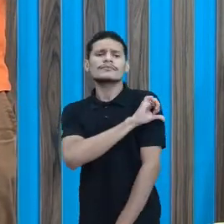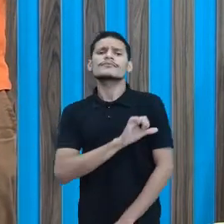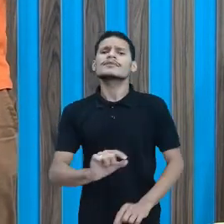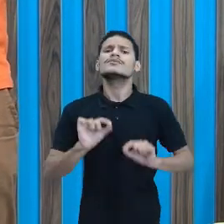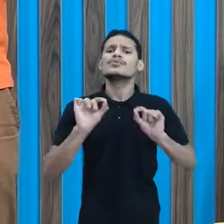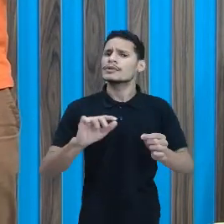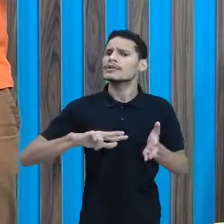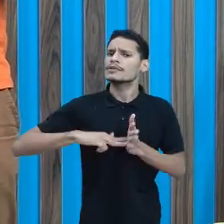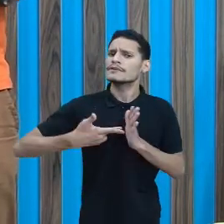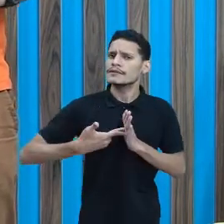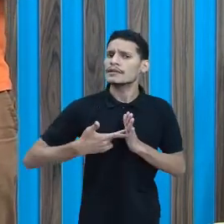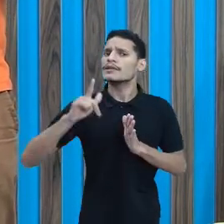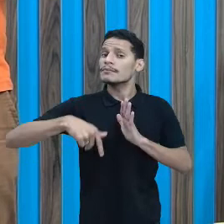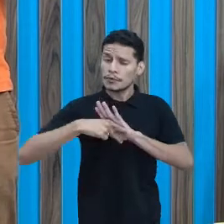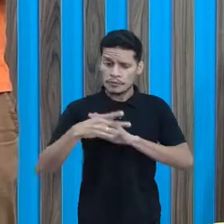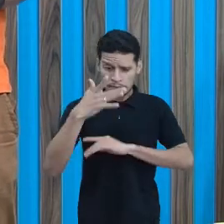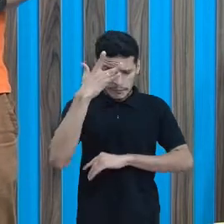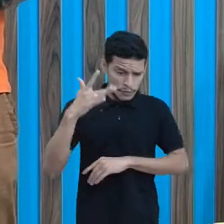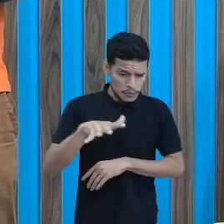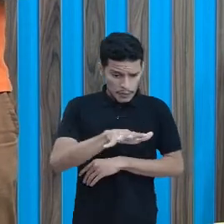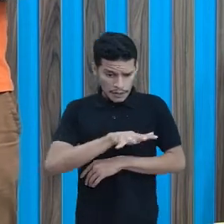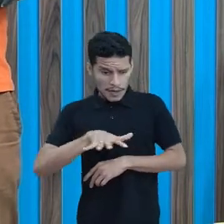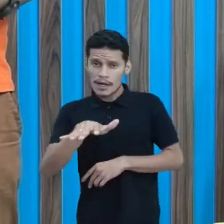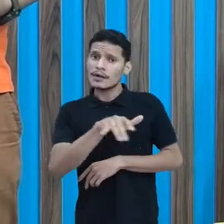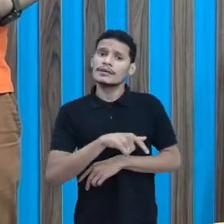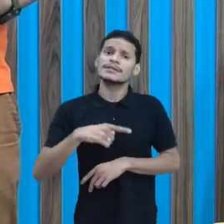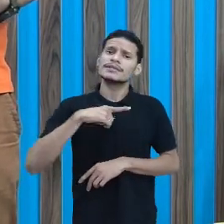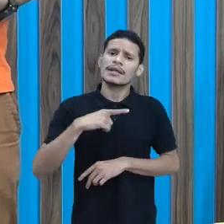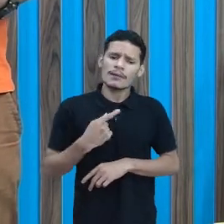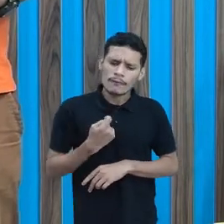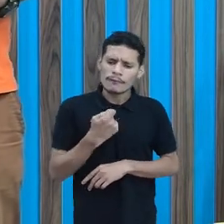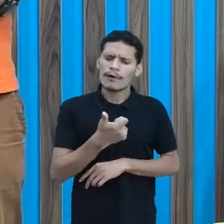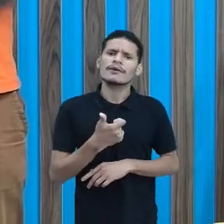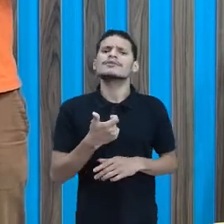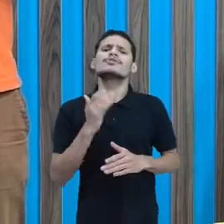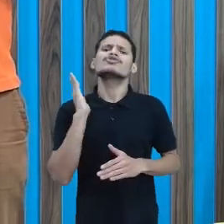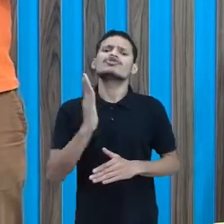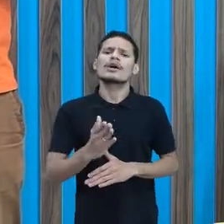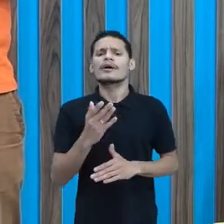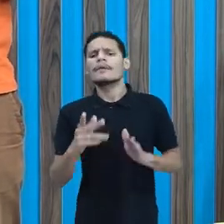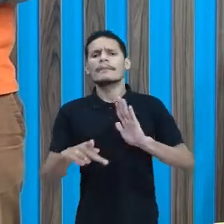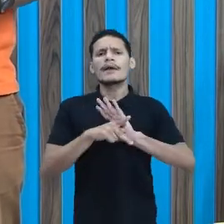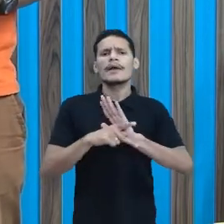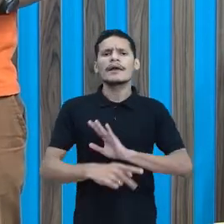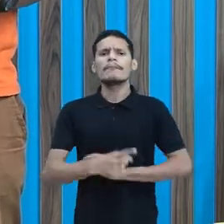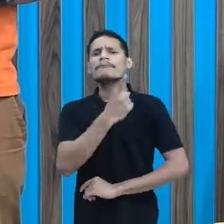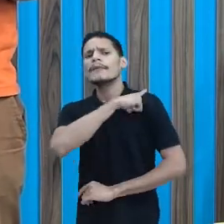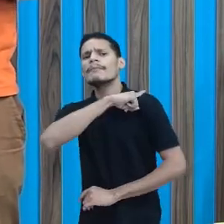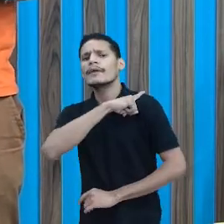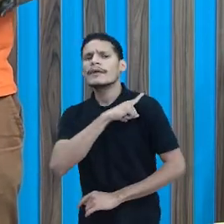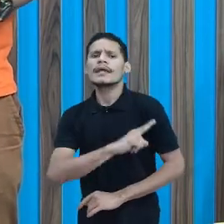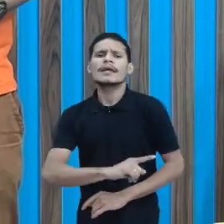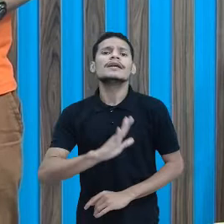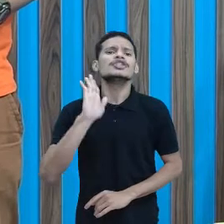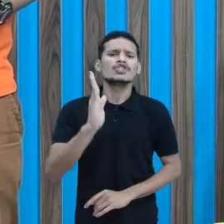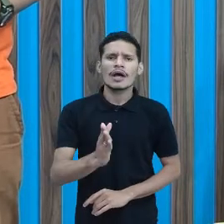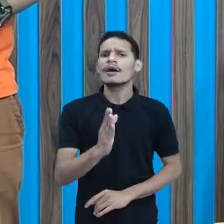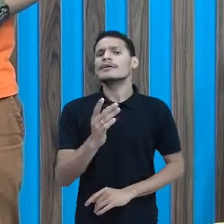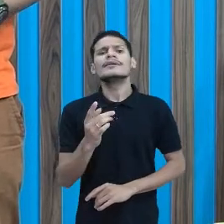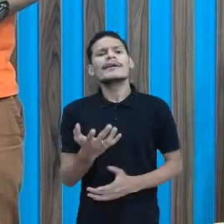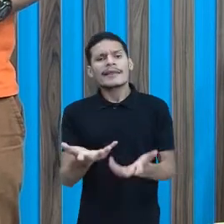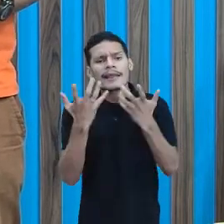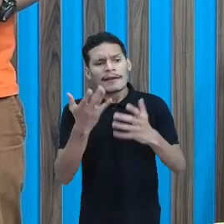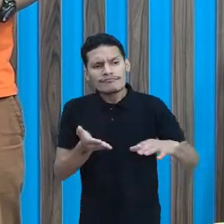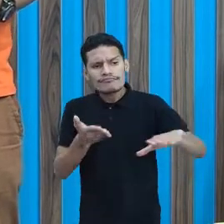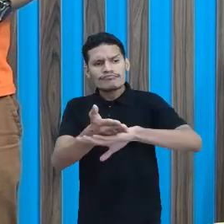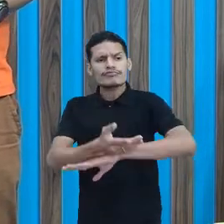dizer que estamos lidando com a rapaziada que está indo para o primeiro ano, que deve se preparar, deve estar com sangue nos olhos para encarar o